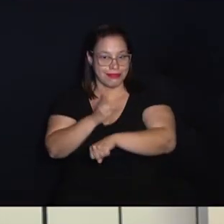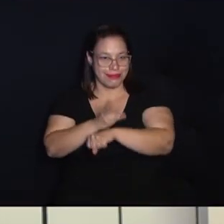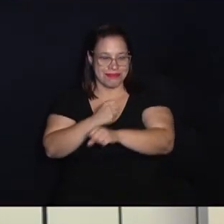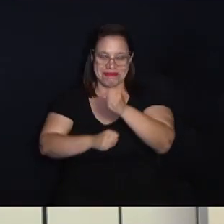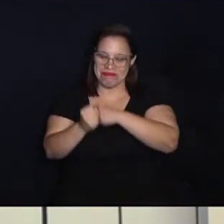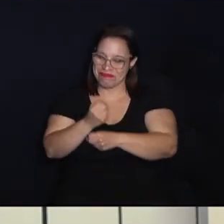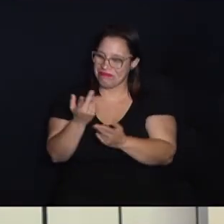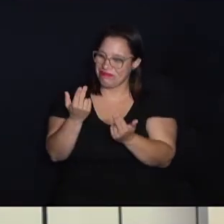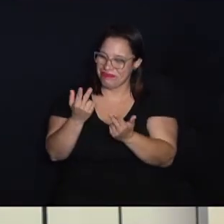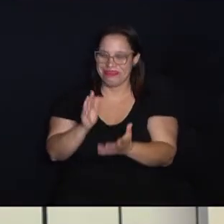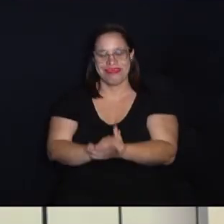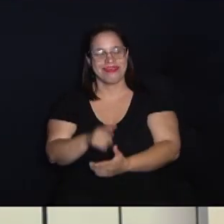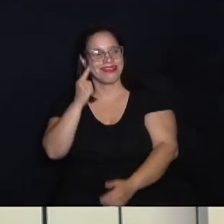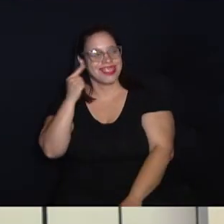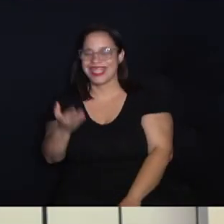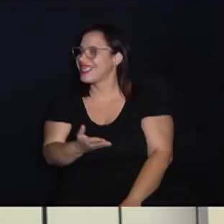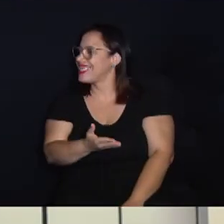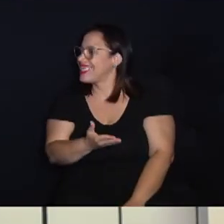passado,